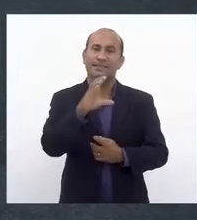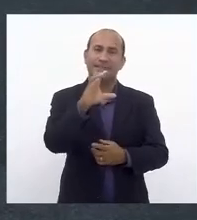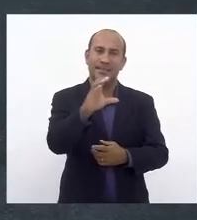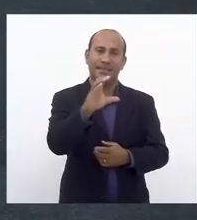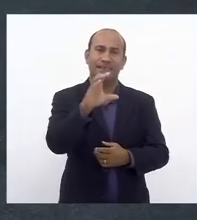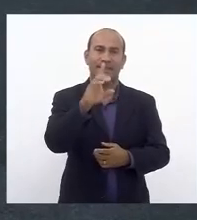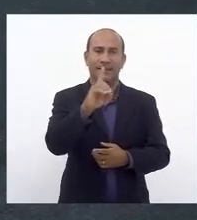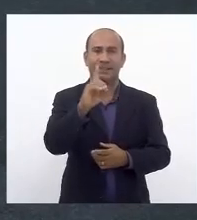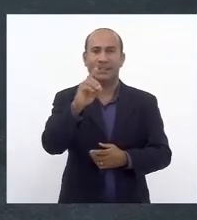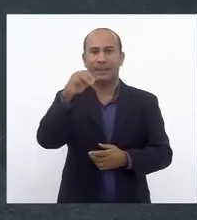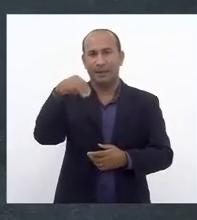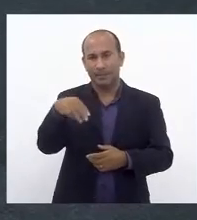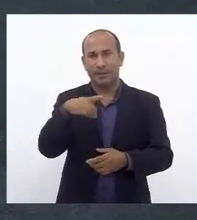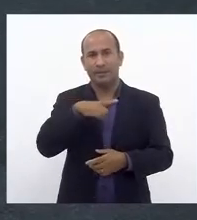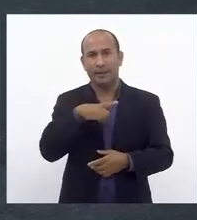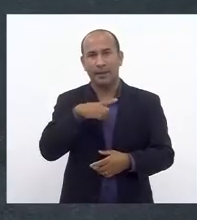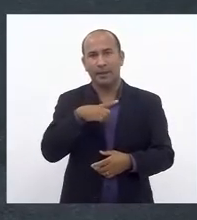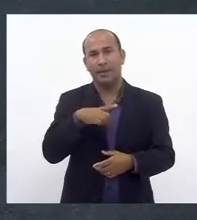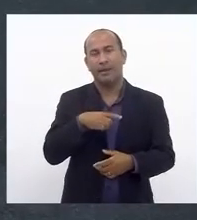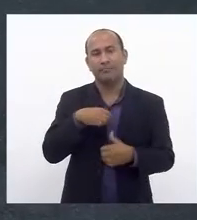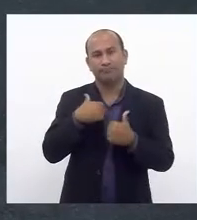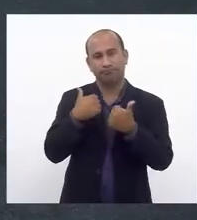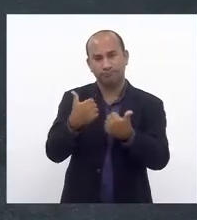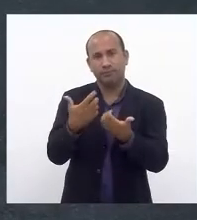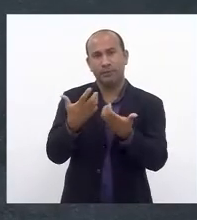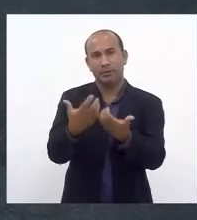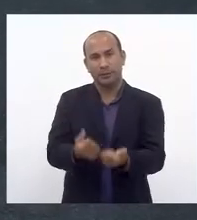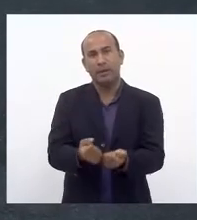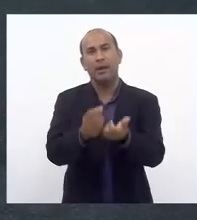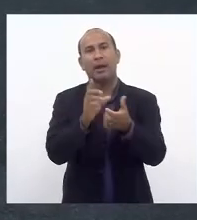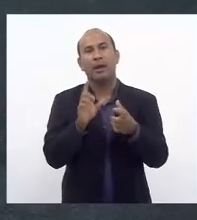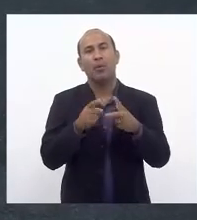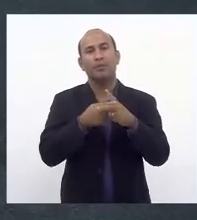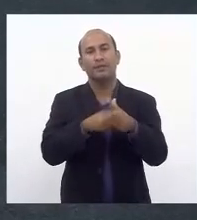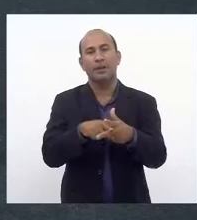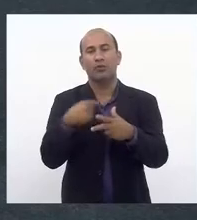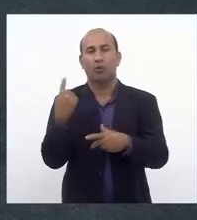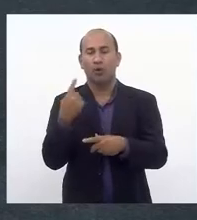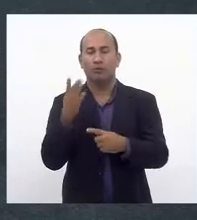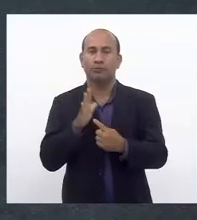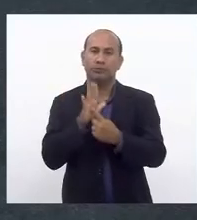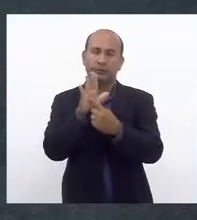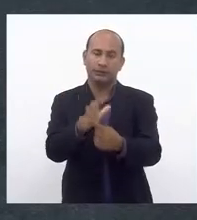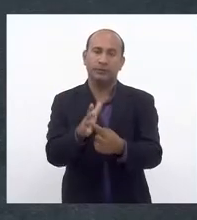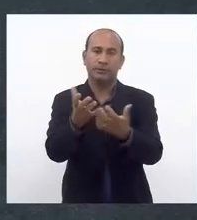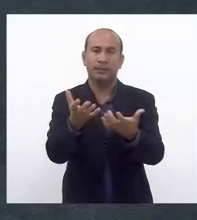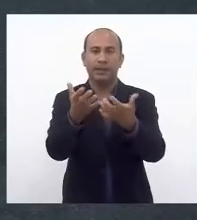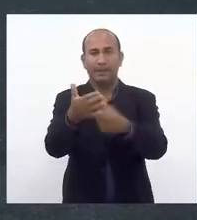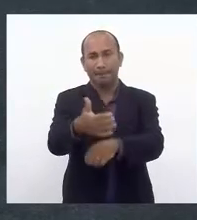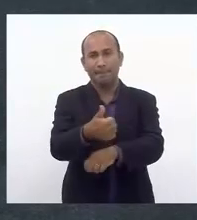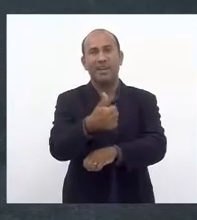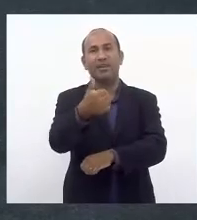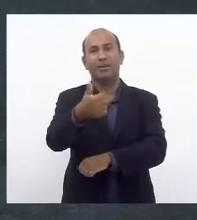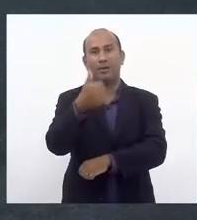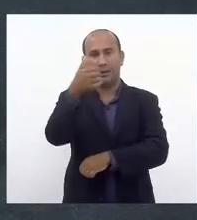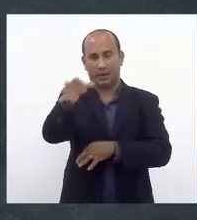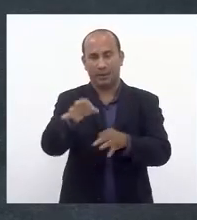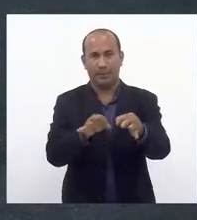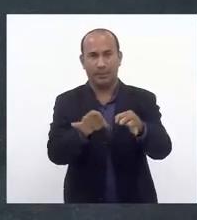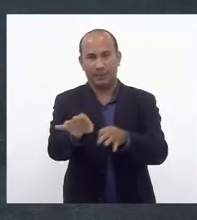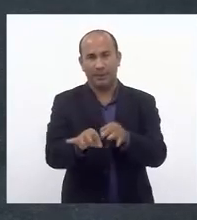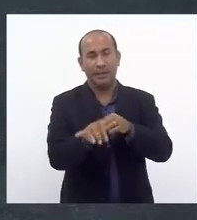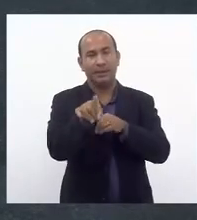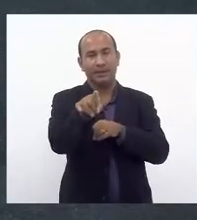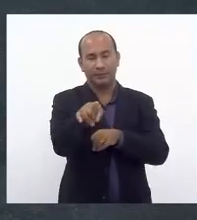tem um parecer favorável com emendas que nós apresentamos no sentido de aprimorar o projeto que